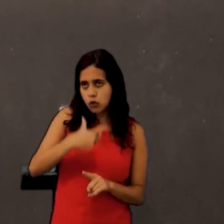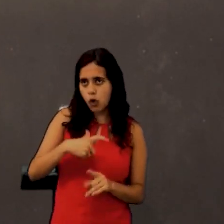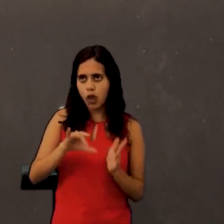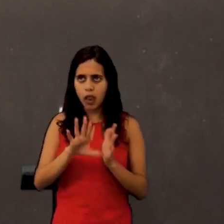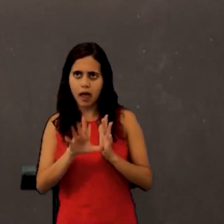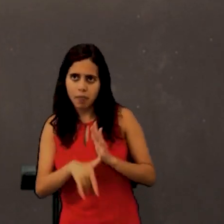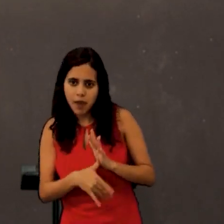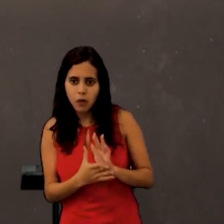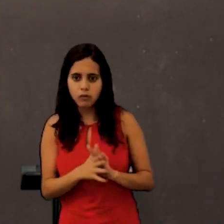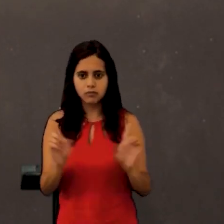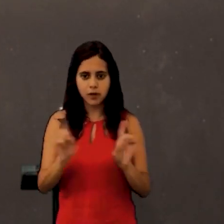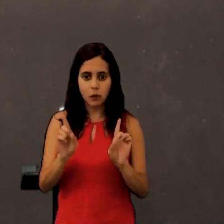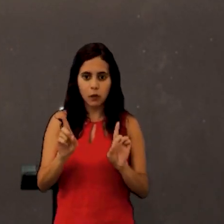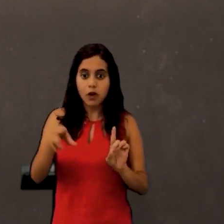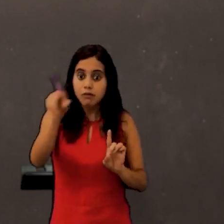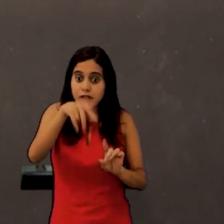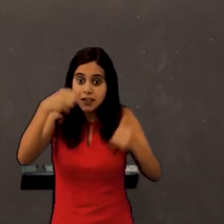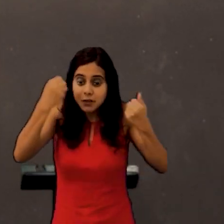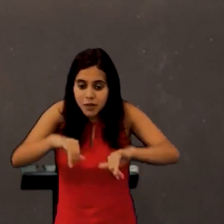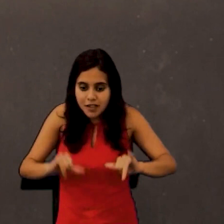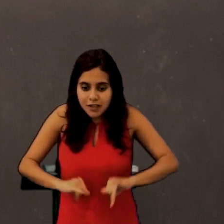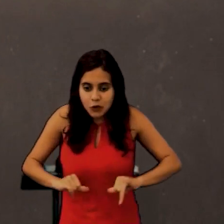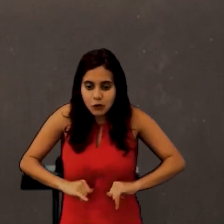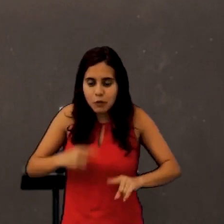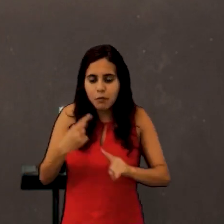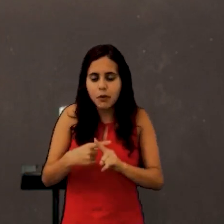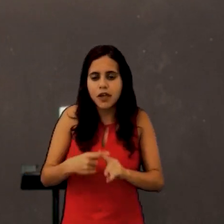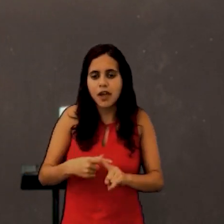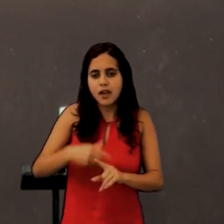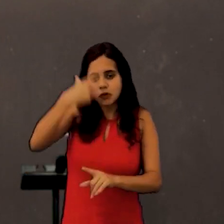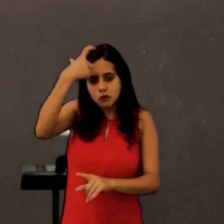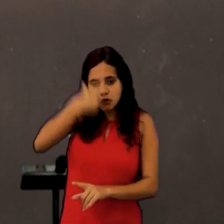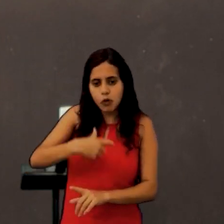outros. Mas se sofrer como cristão,